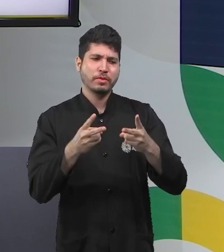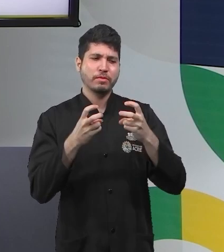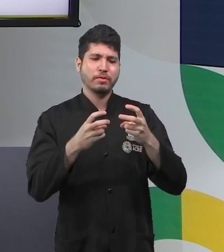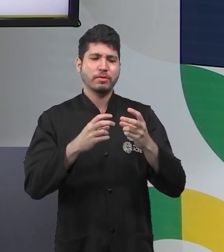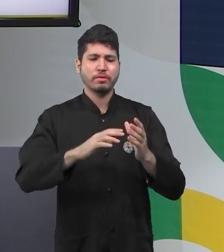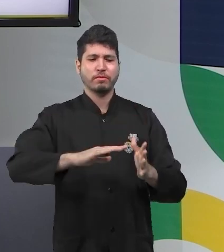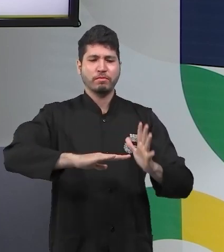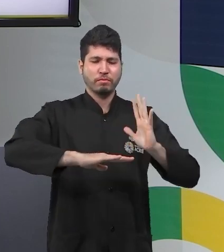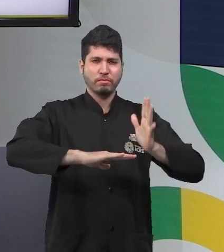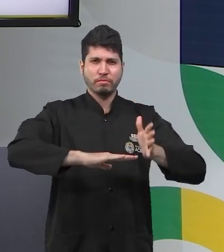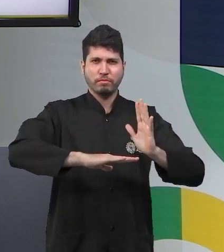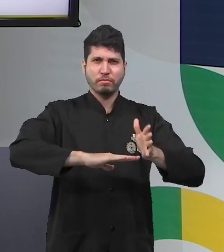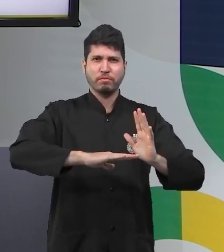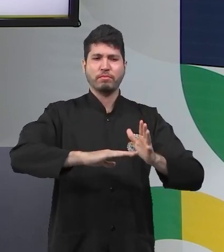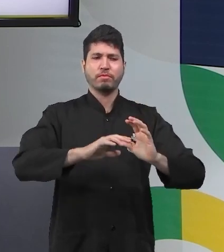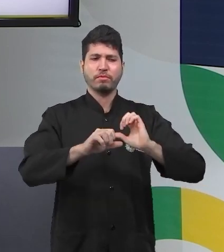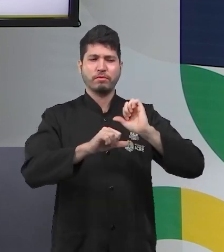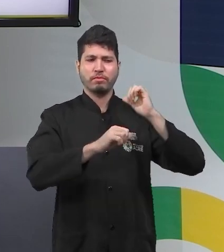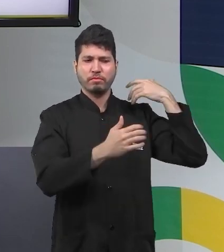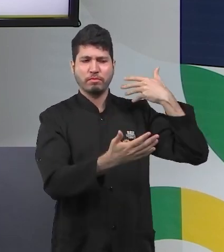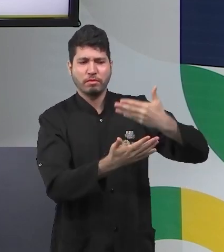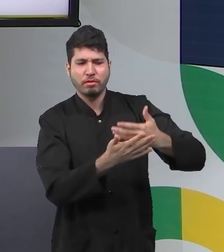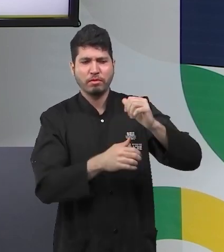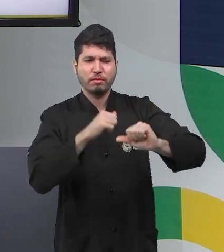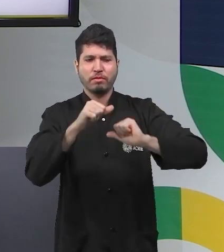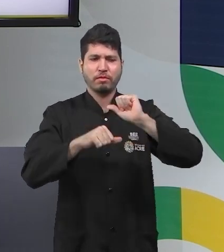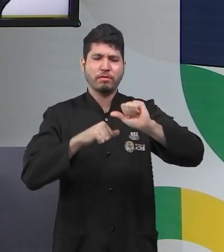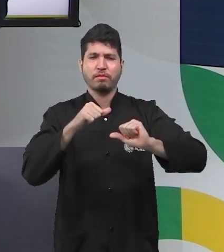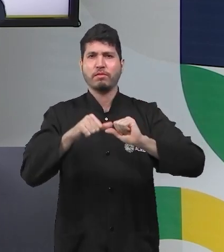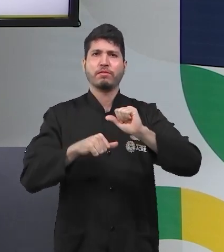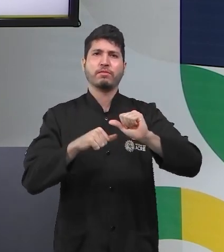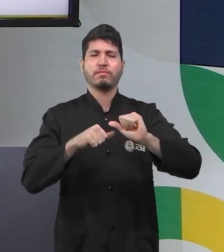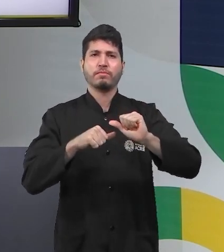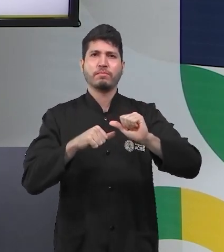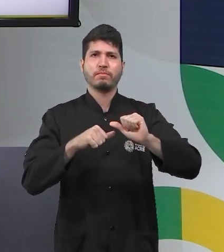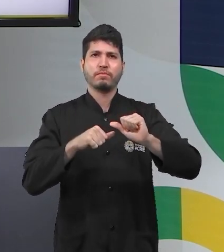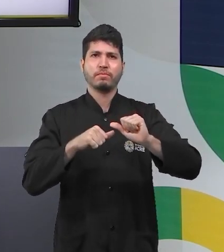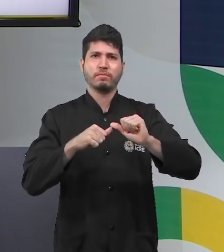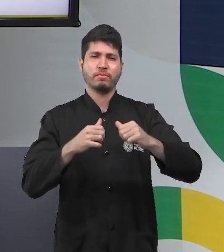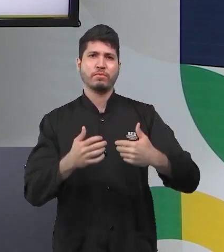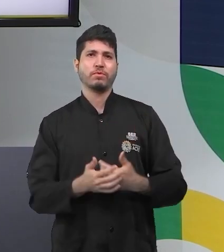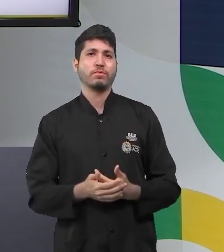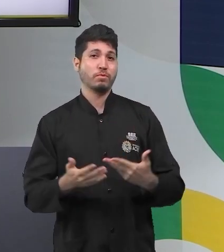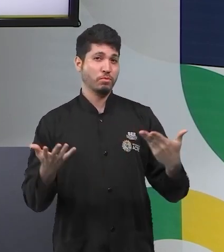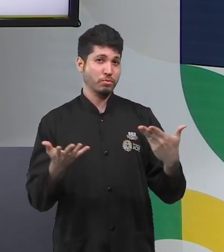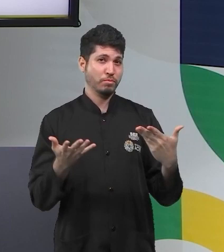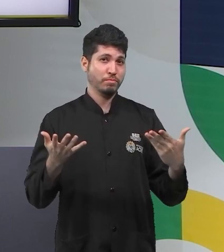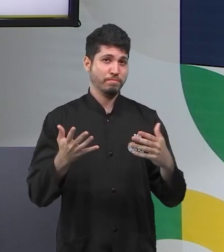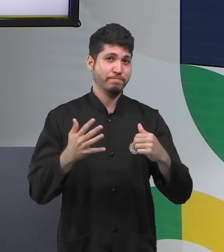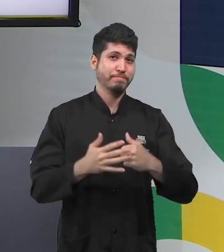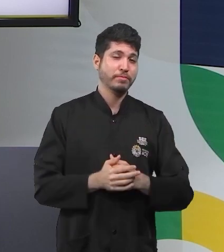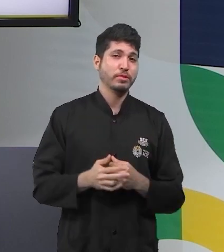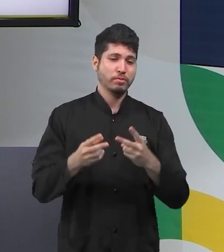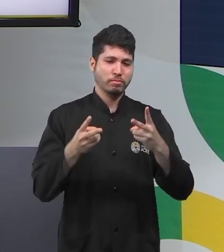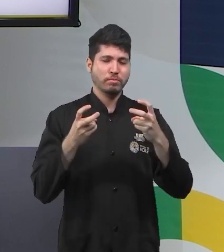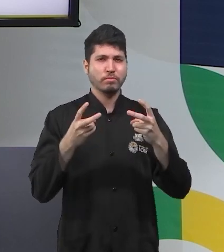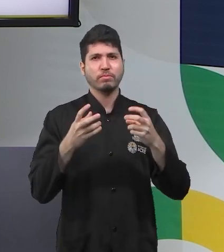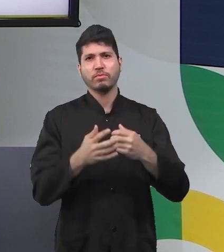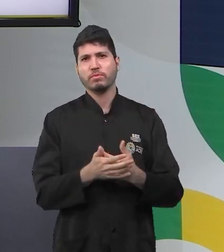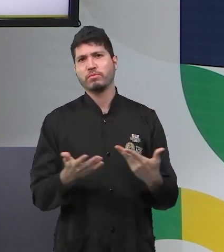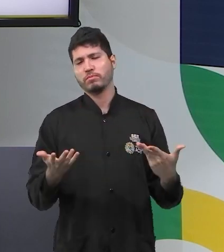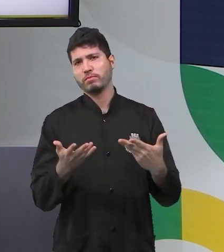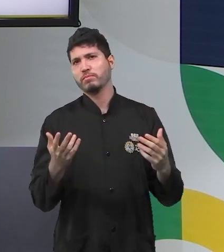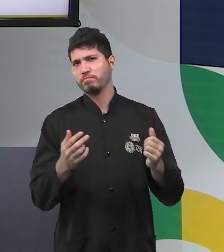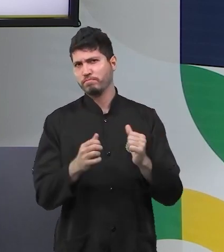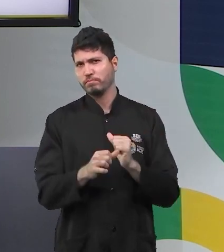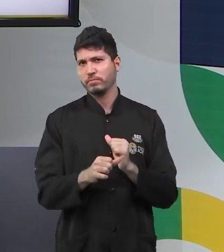alterações, elas influenciaram, elas transformaram quem nós éramos, quem nós somos, o que nós somos. Então a gente vai continuar avaliando para entender um